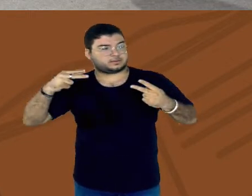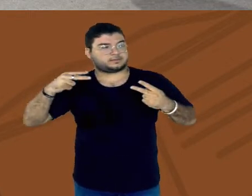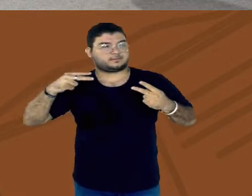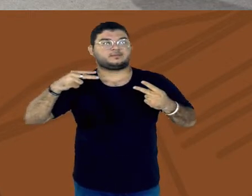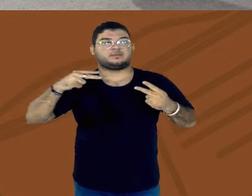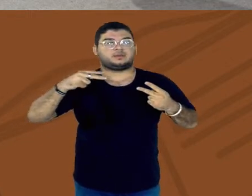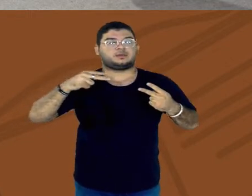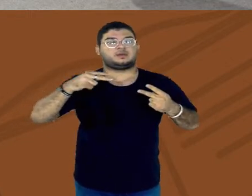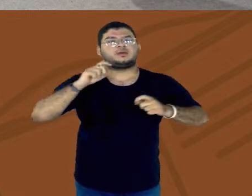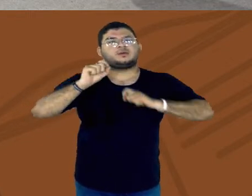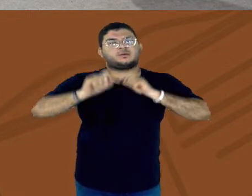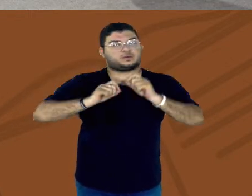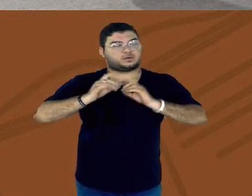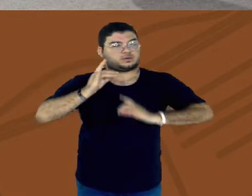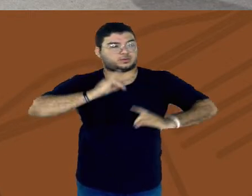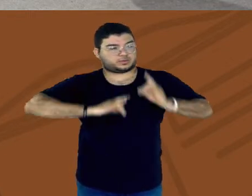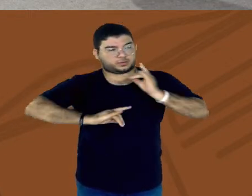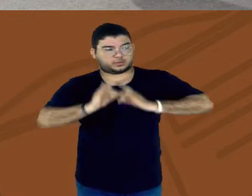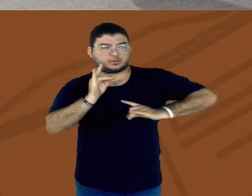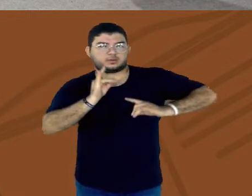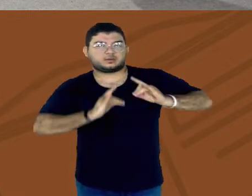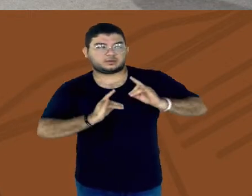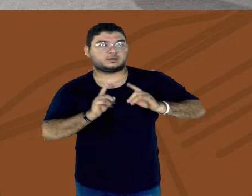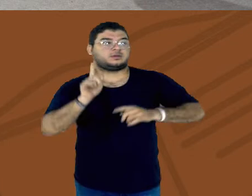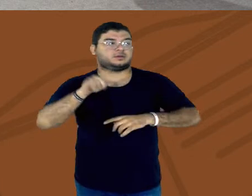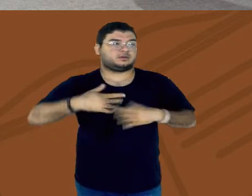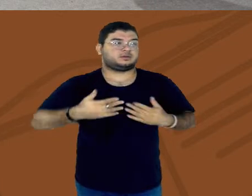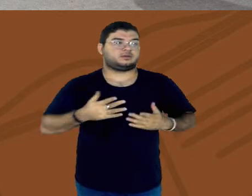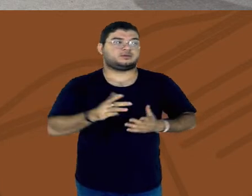ver com a questão hormonal.